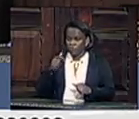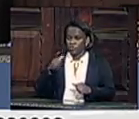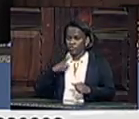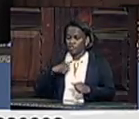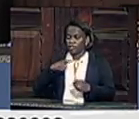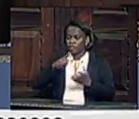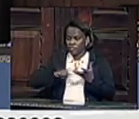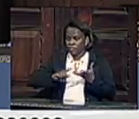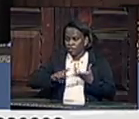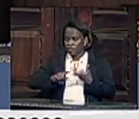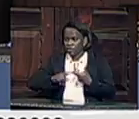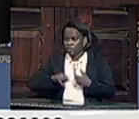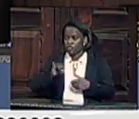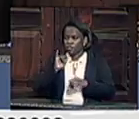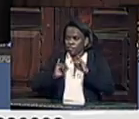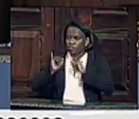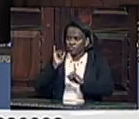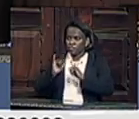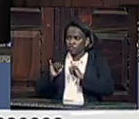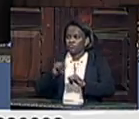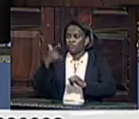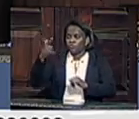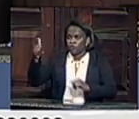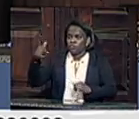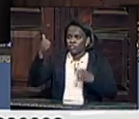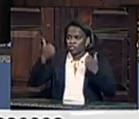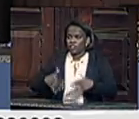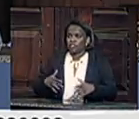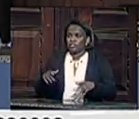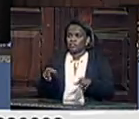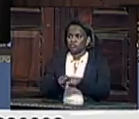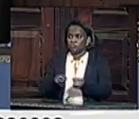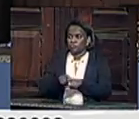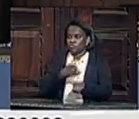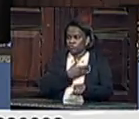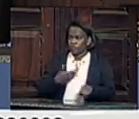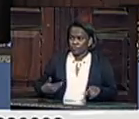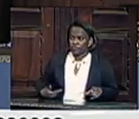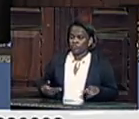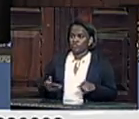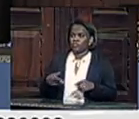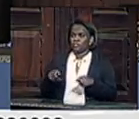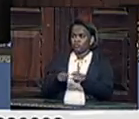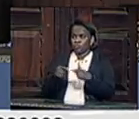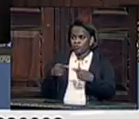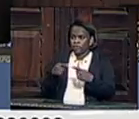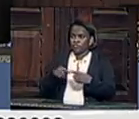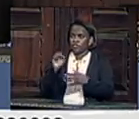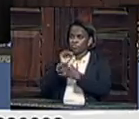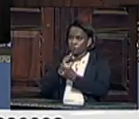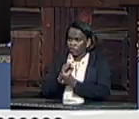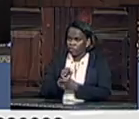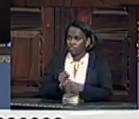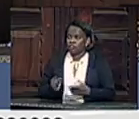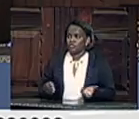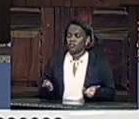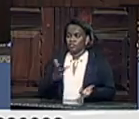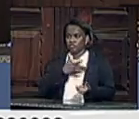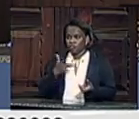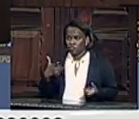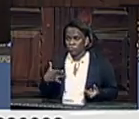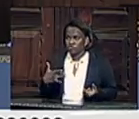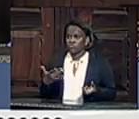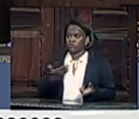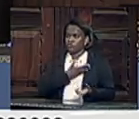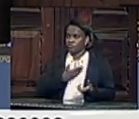série de implicações sobre outros gastos do poder público, que envolve segurança pública, que envolve a saúde